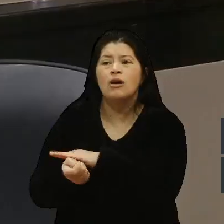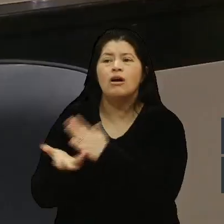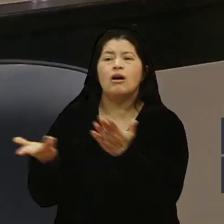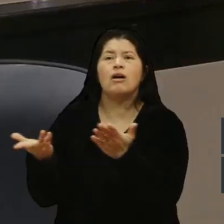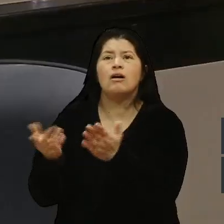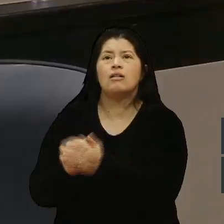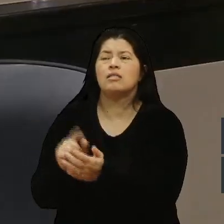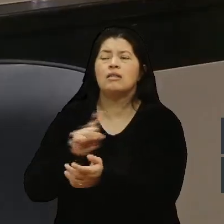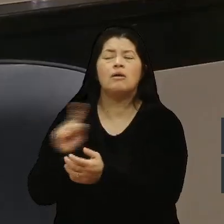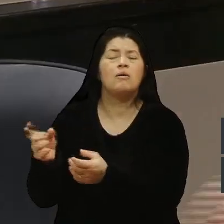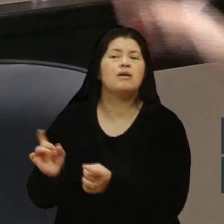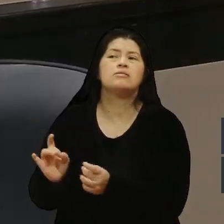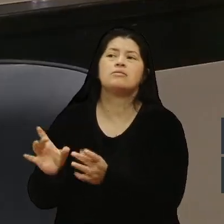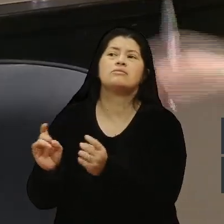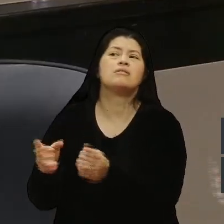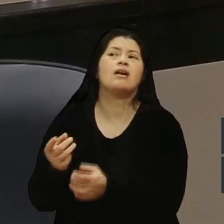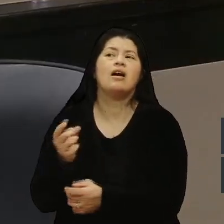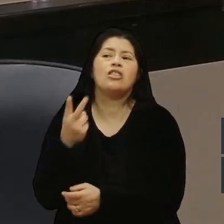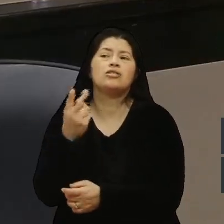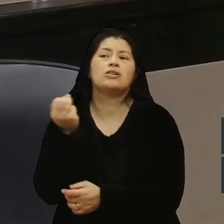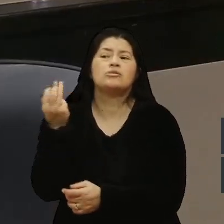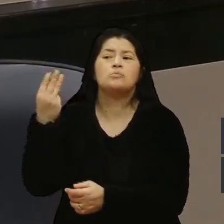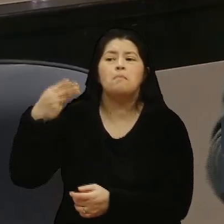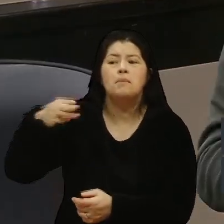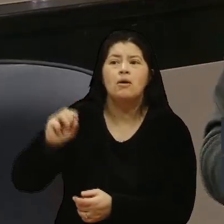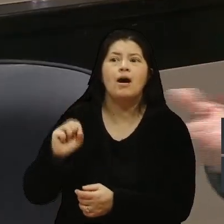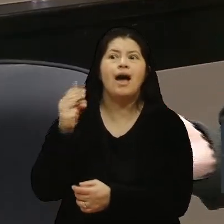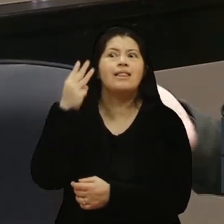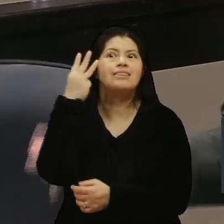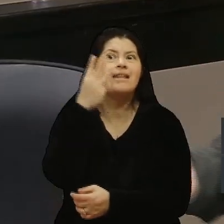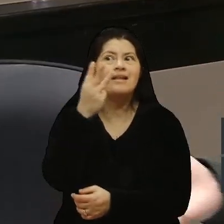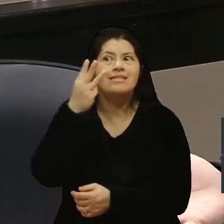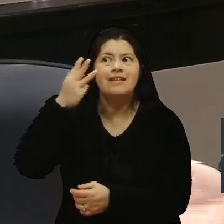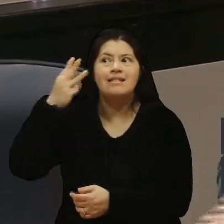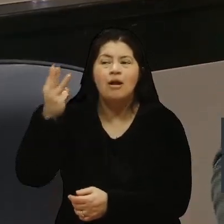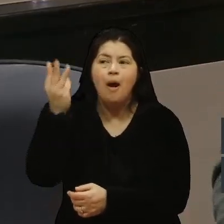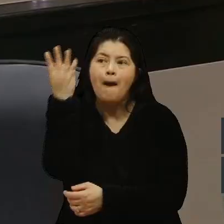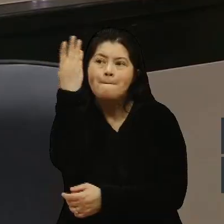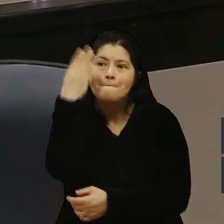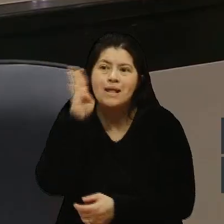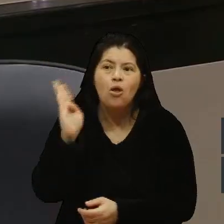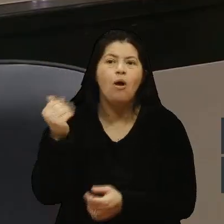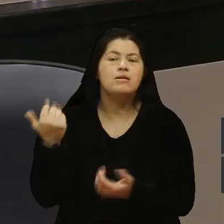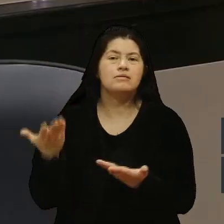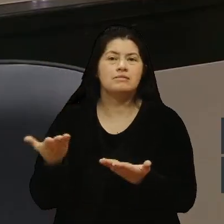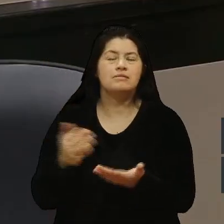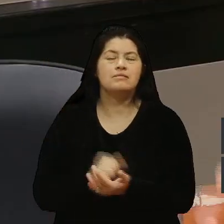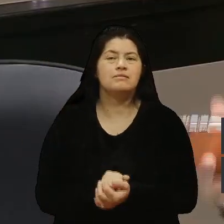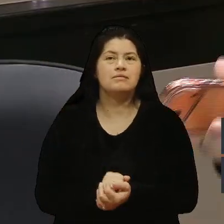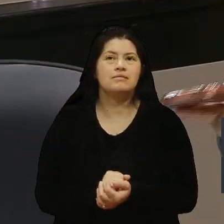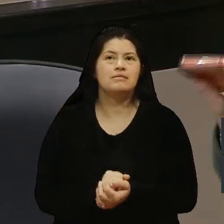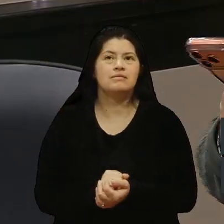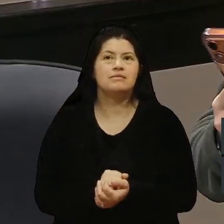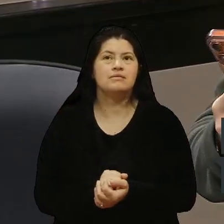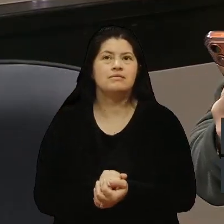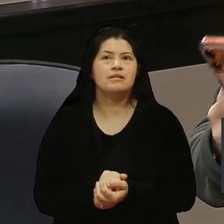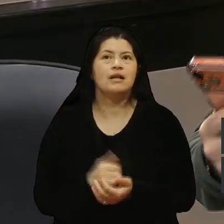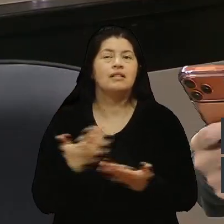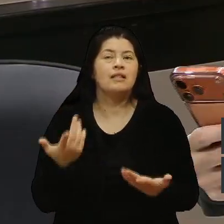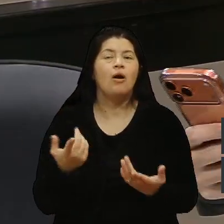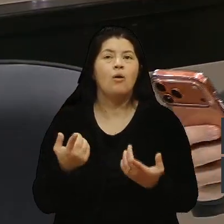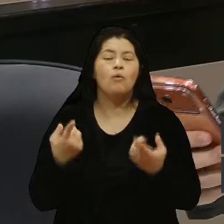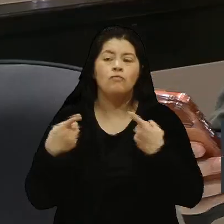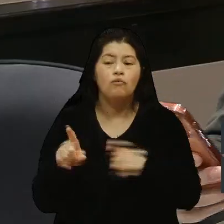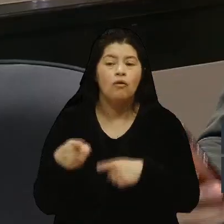é sobre 100 mil reais, não é sobre 200 mil, é de 30 e poucos milhões de reais, né? E aí, essa provocação a